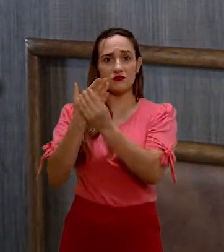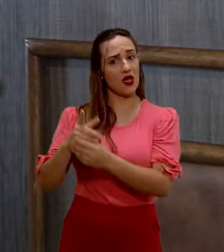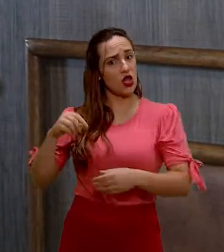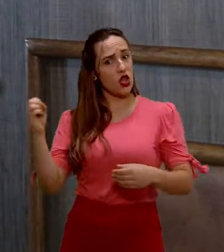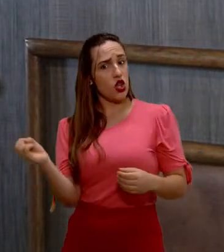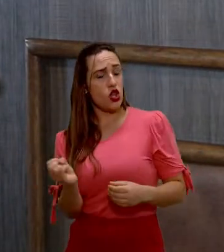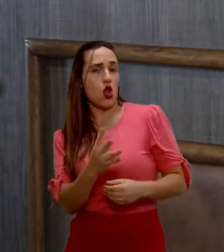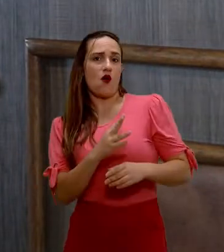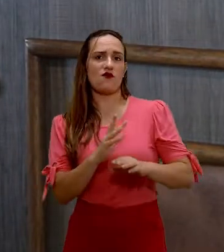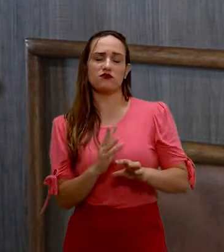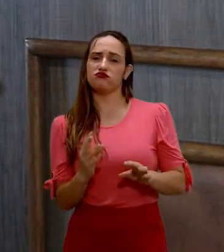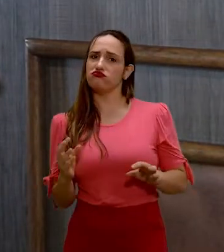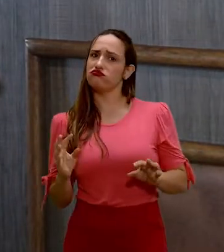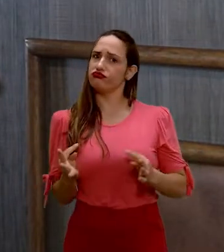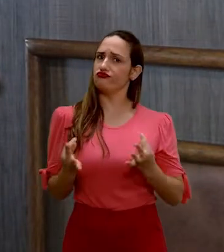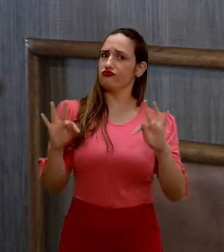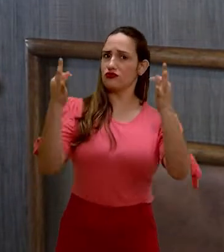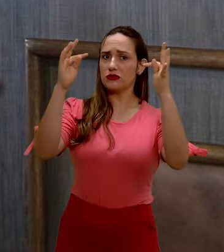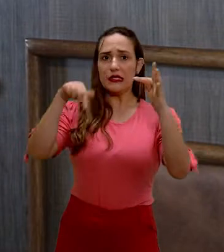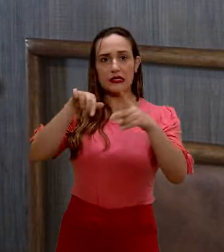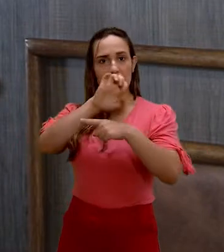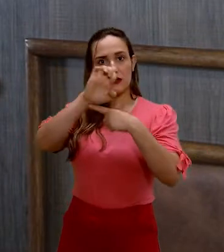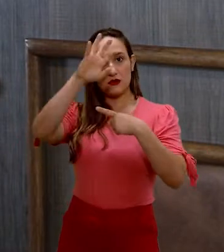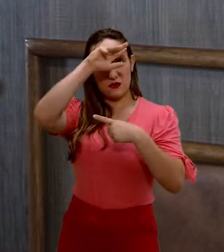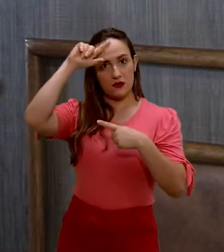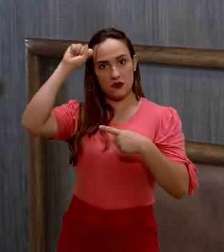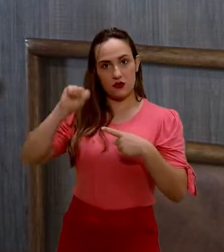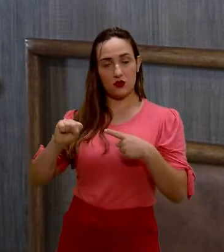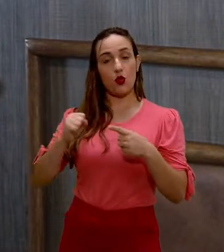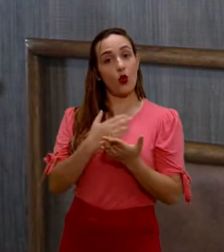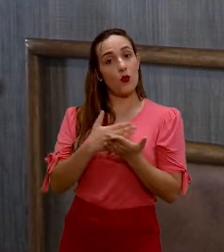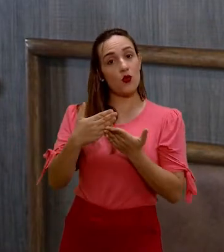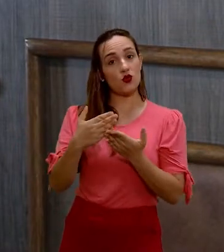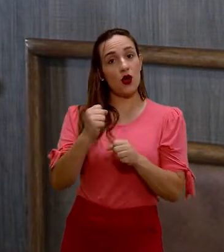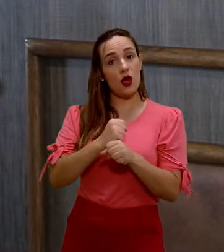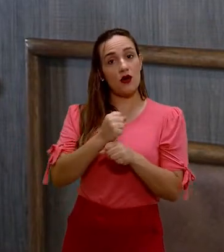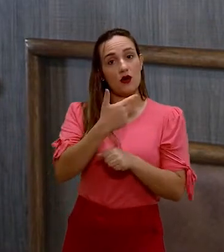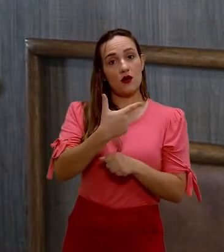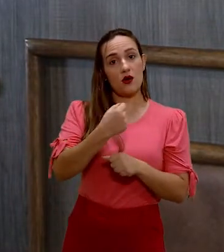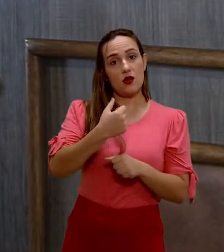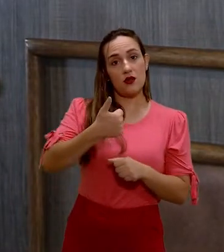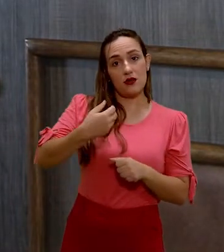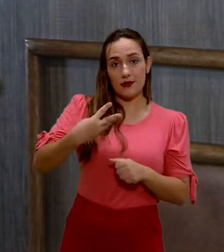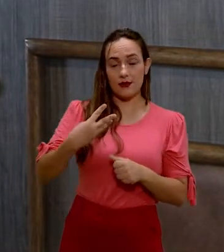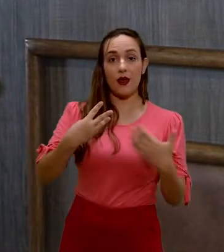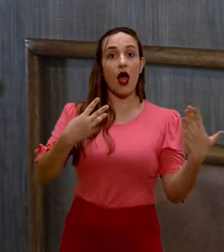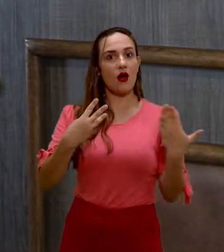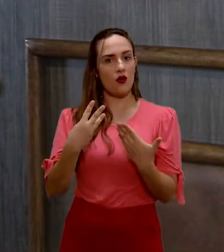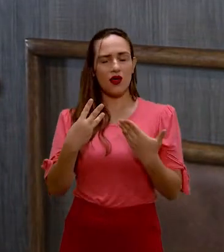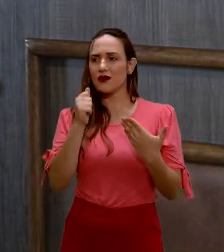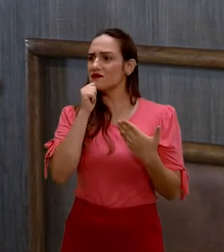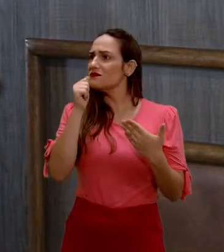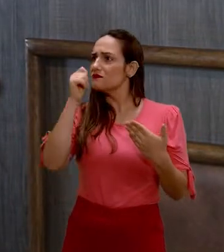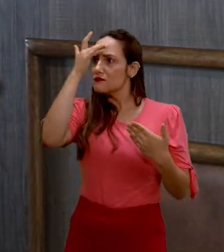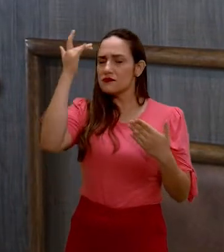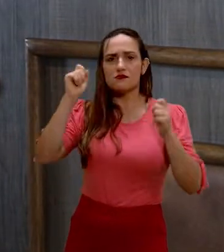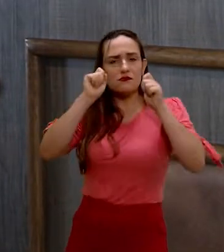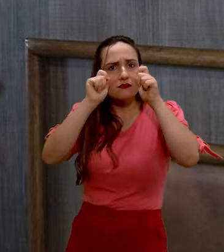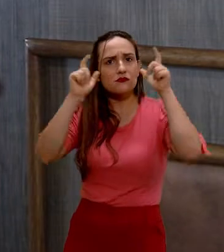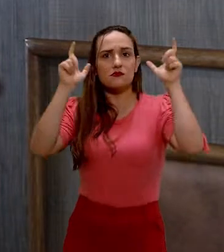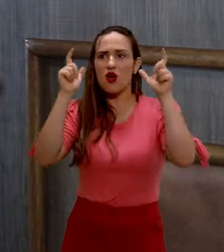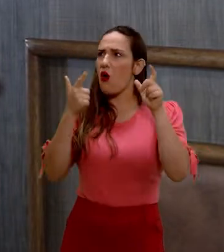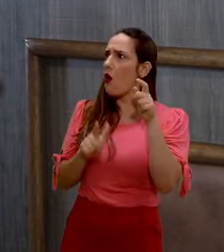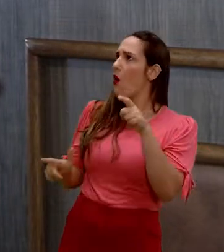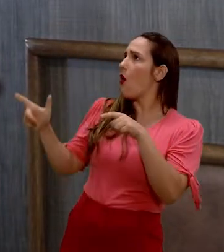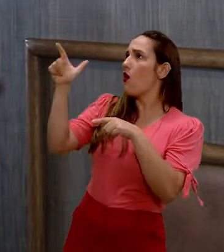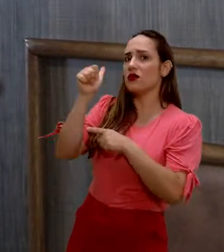Tribunal de Justiça de Mato Grosso do Sul. Lançada em 2013, a iniciativa chamou e ainda chama a atenção de